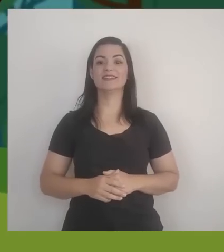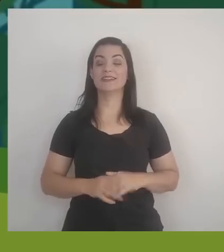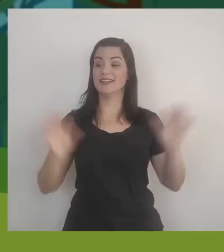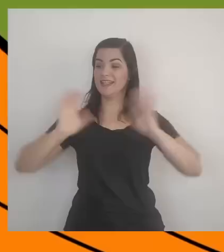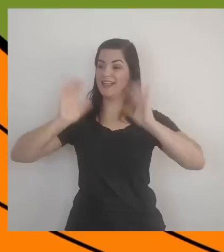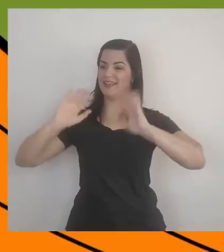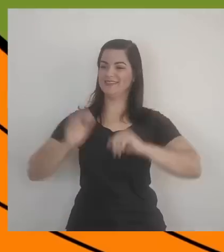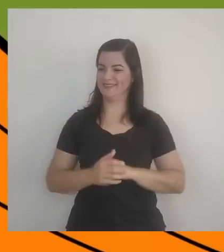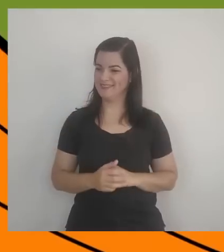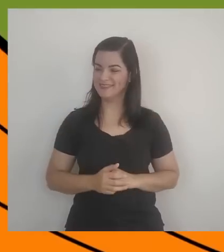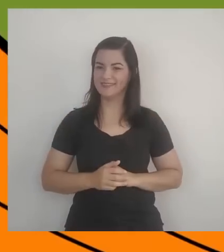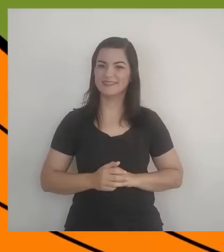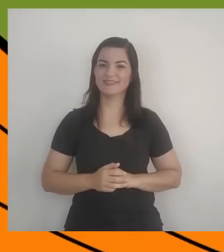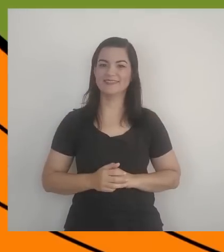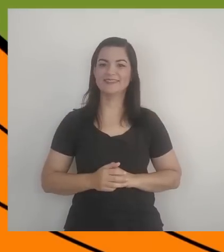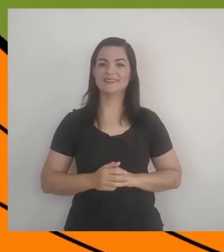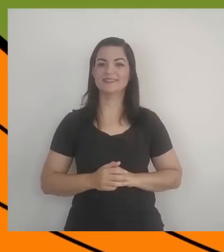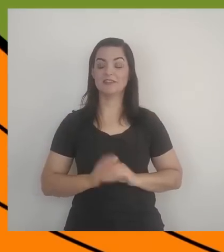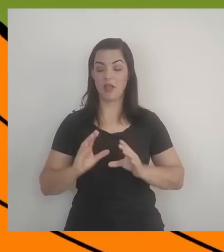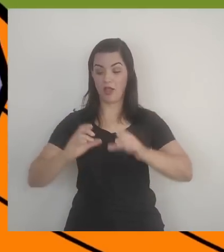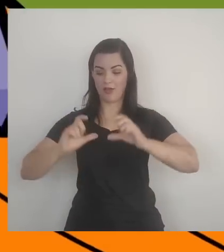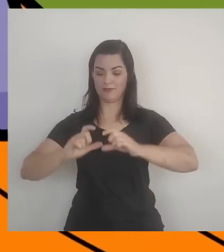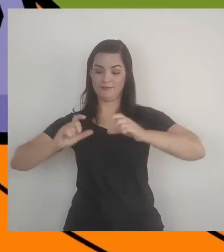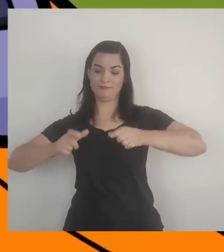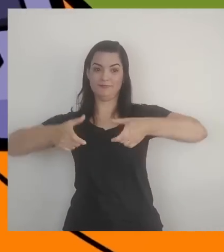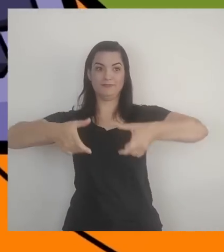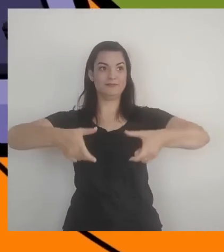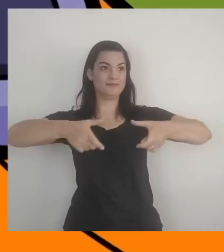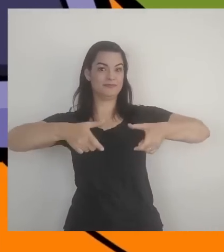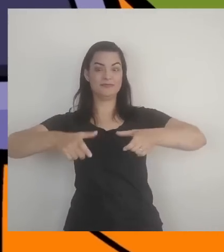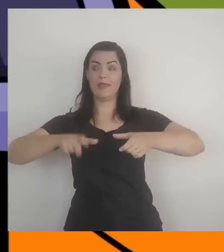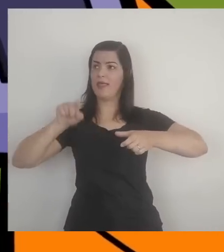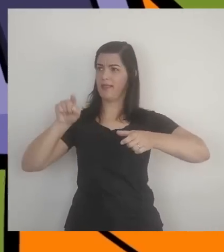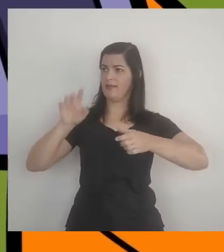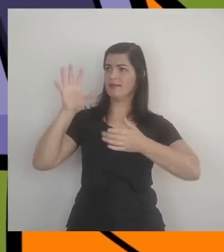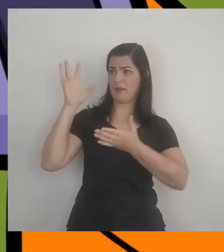Oi, pessoal! Esse é o Pega Vazamentos?